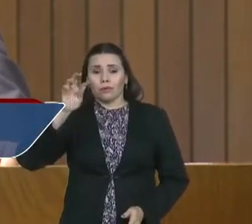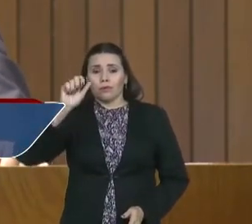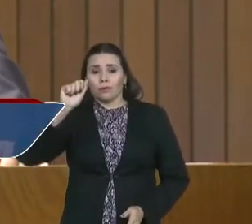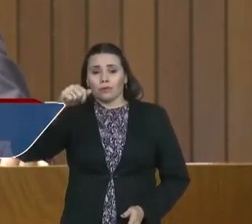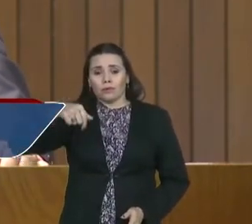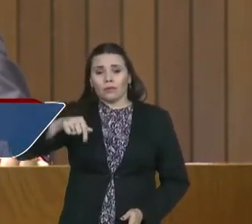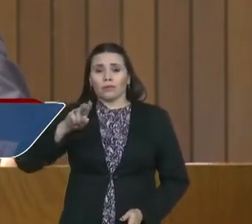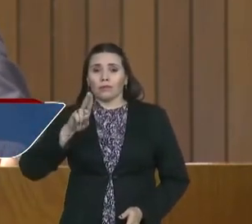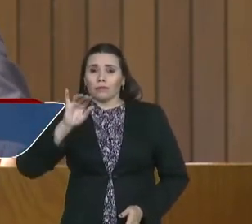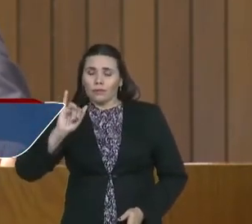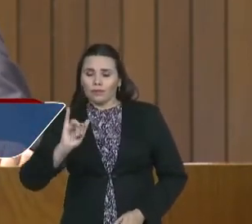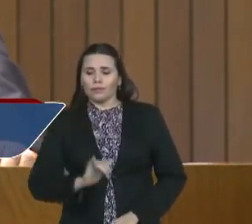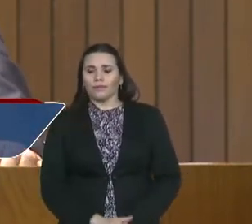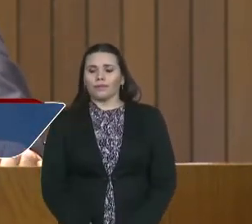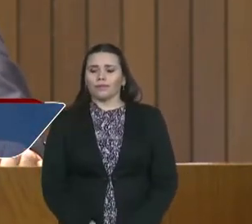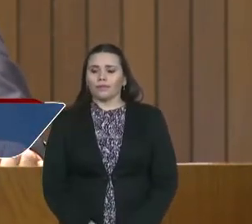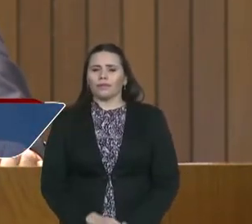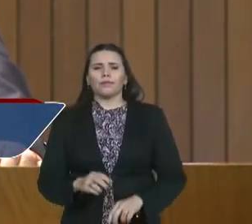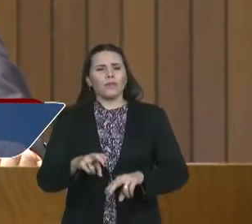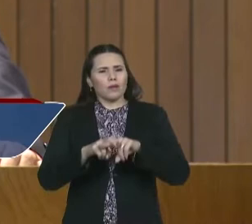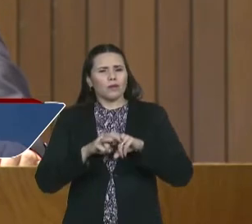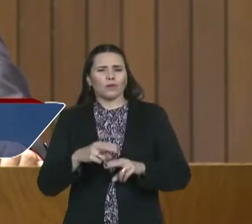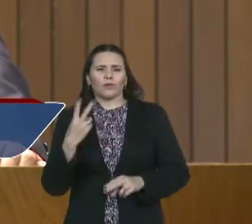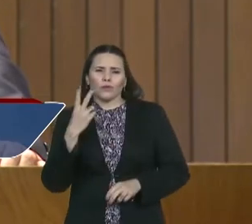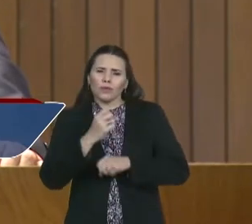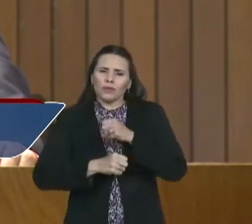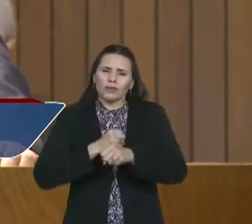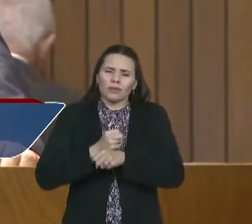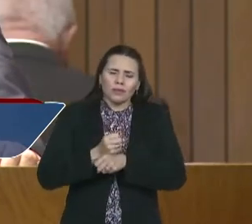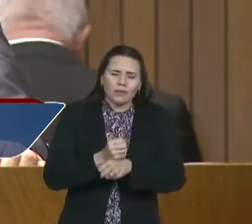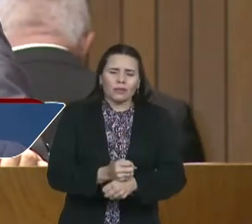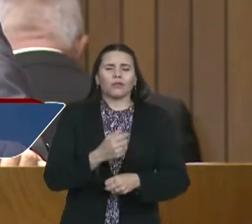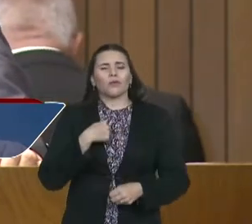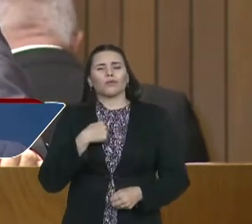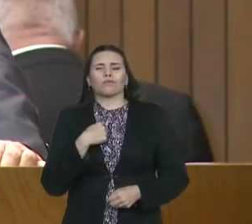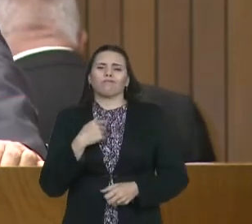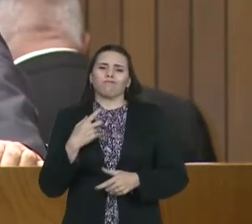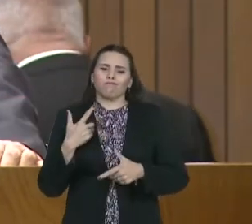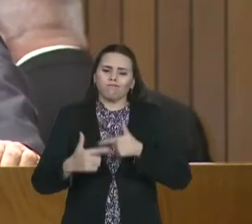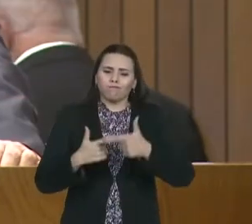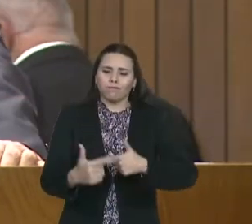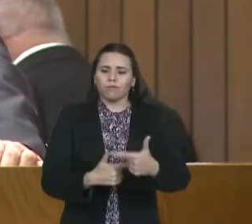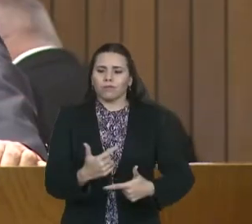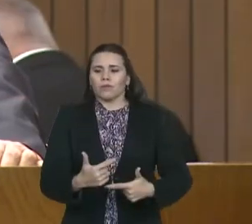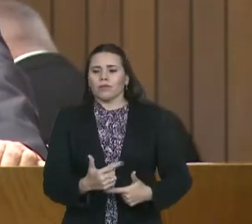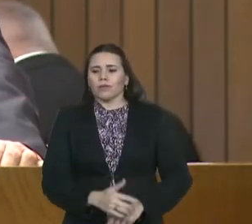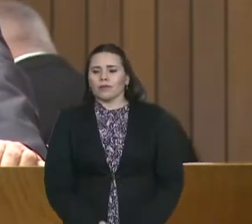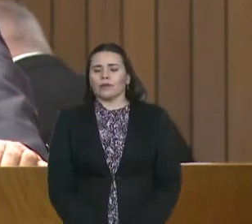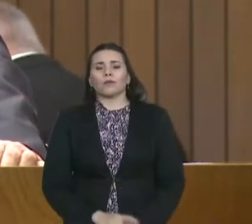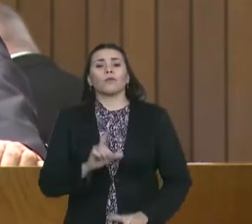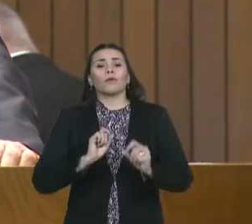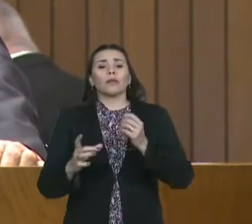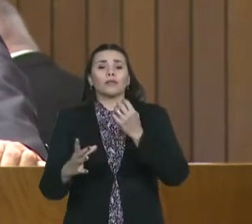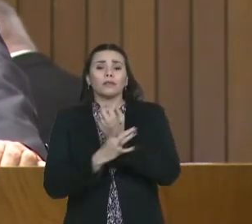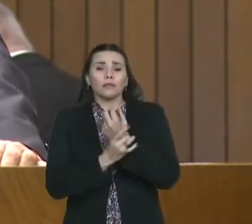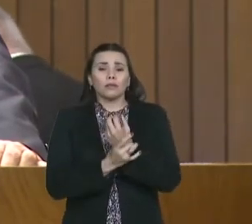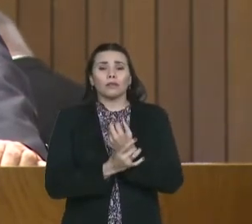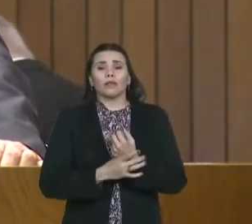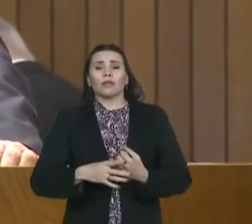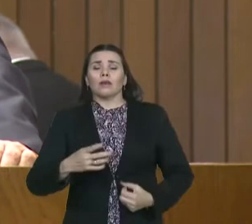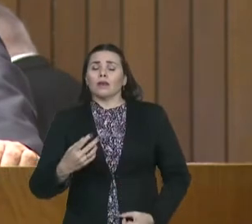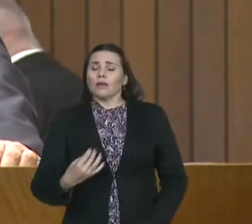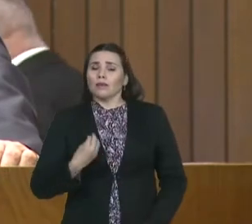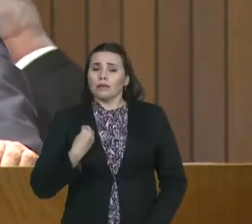foram voltados para isso. Primeiro, a preservação da vida, a garantia da vida, a questão que nós passamos